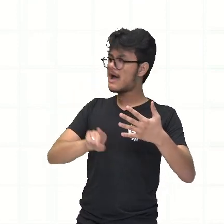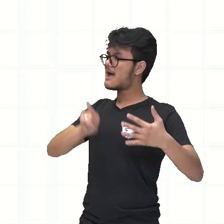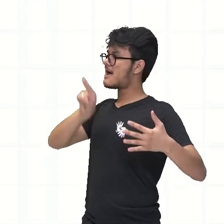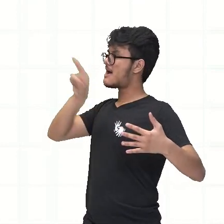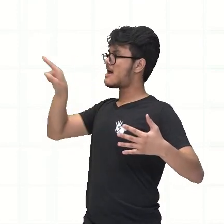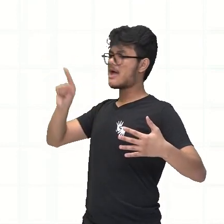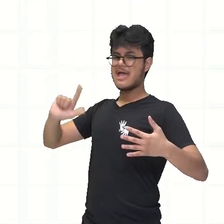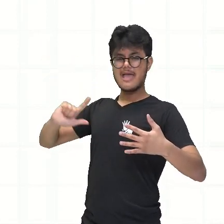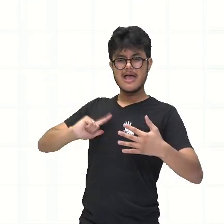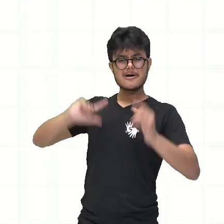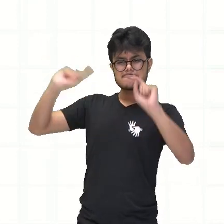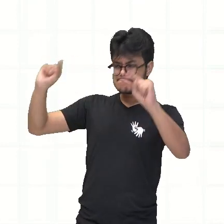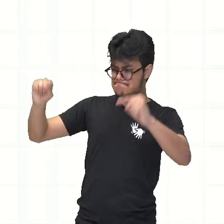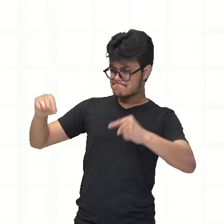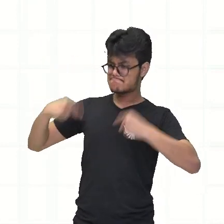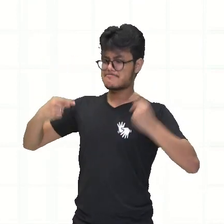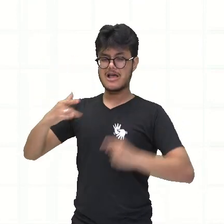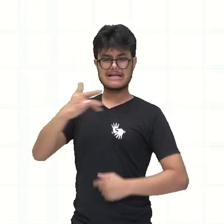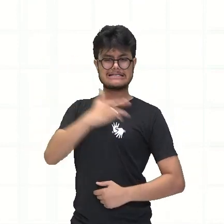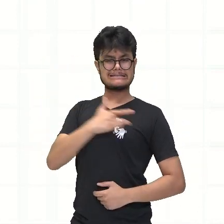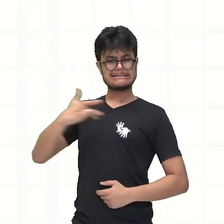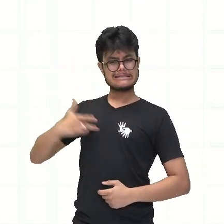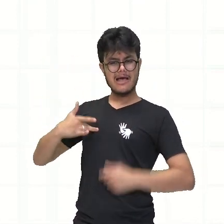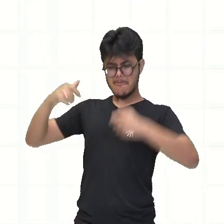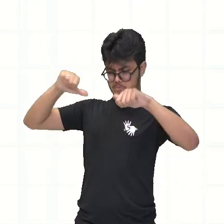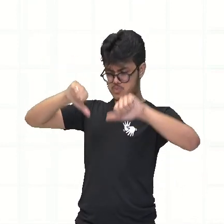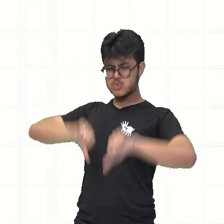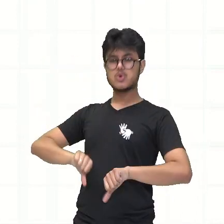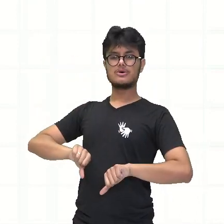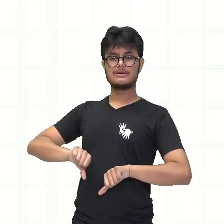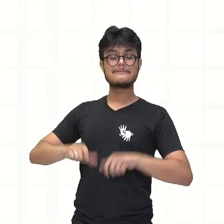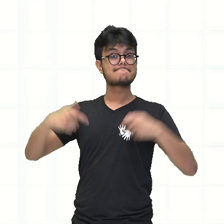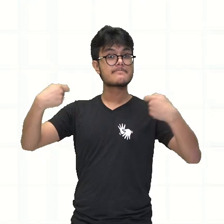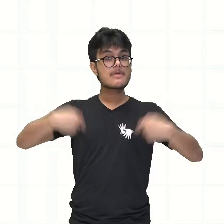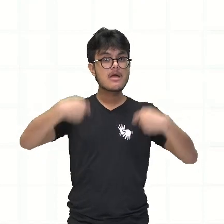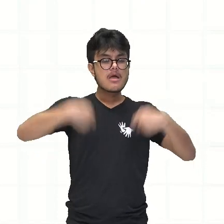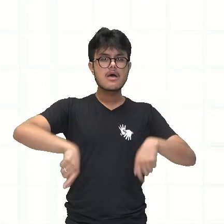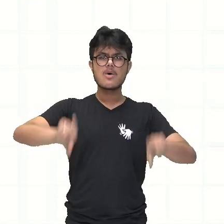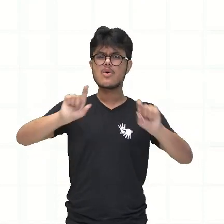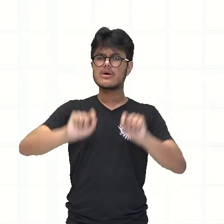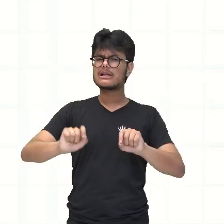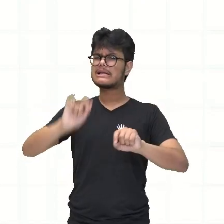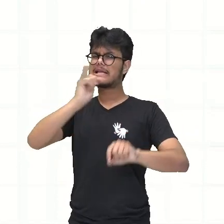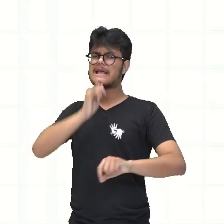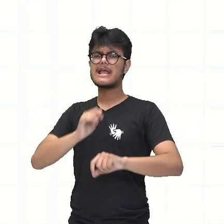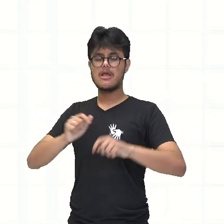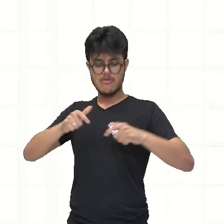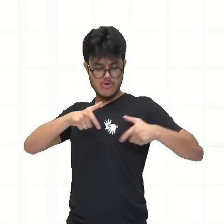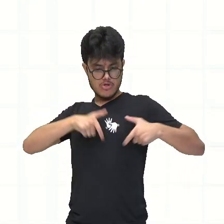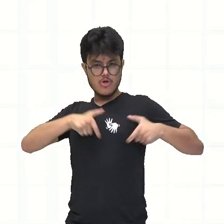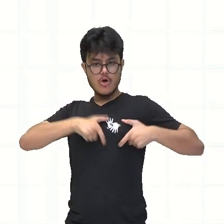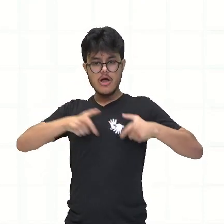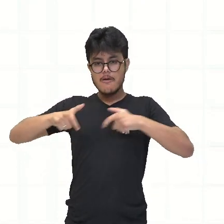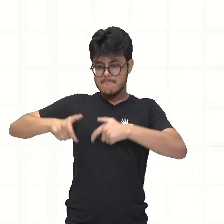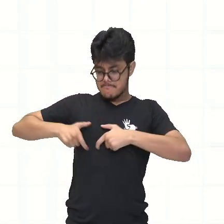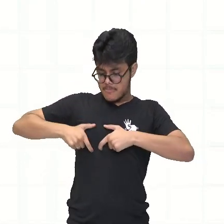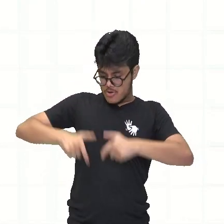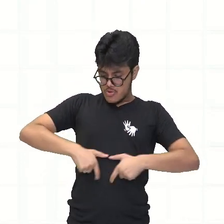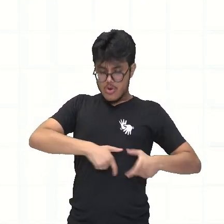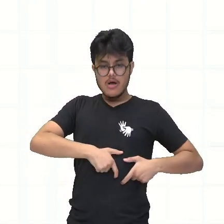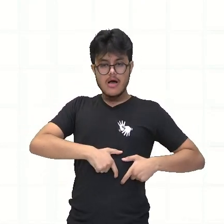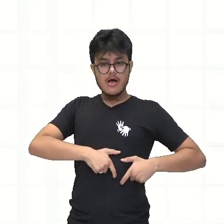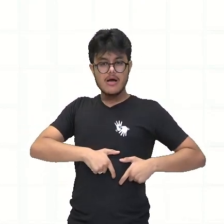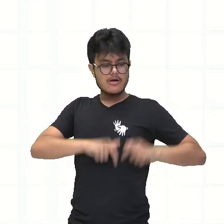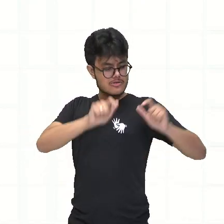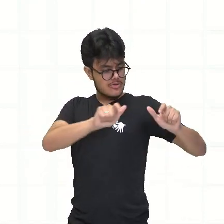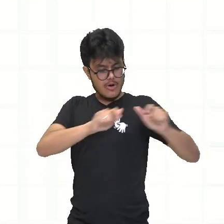querem, sabe? Eles procuram uma porta de entrada. E aí nós temos barreiras que